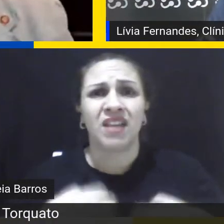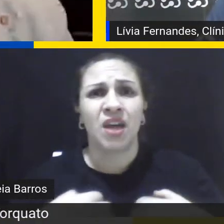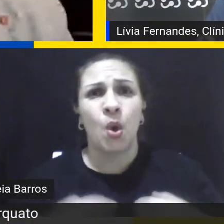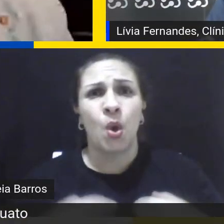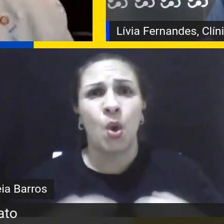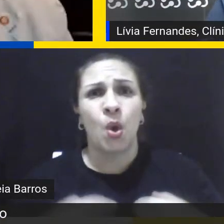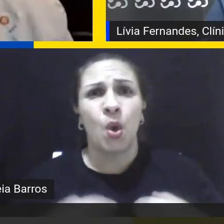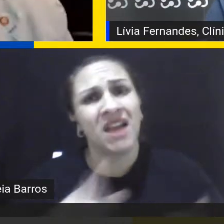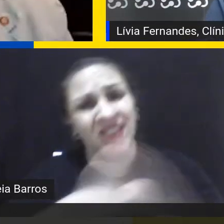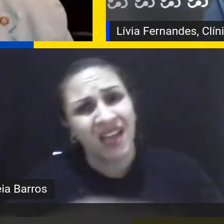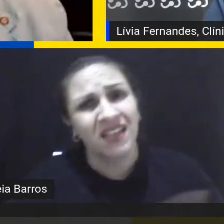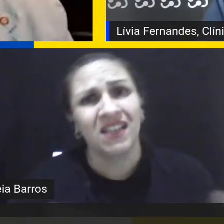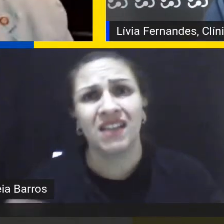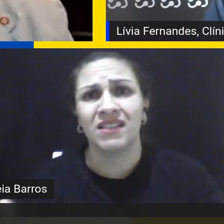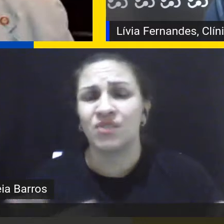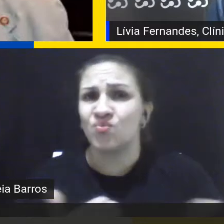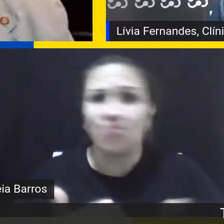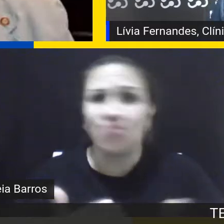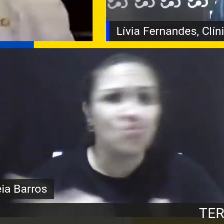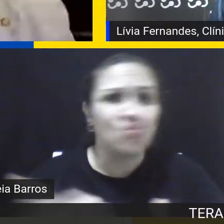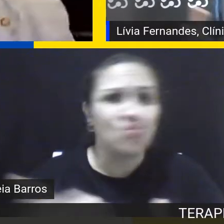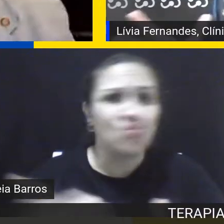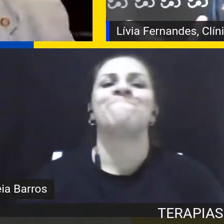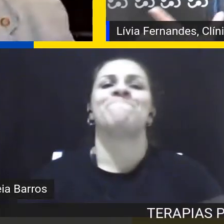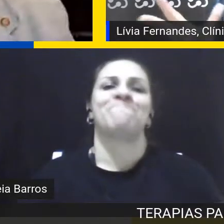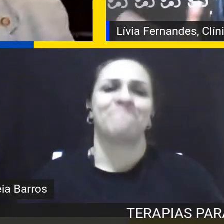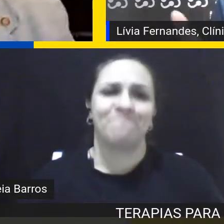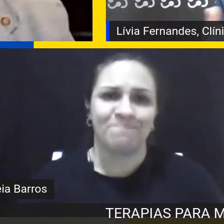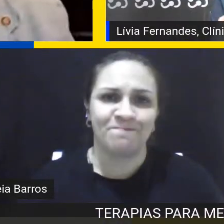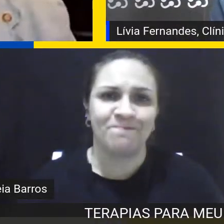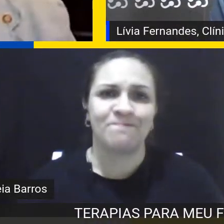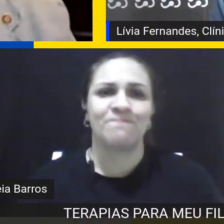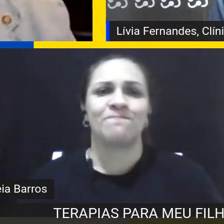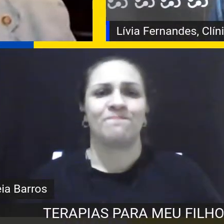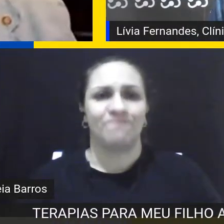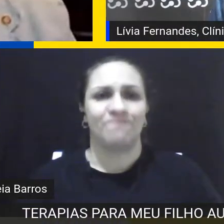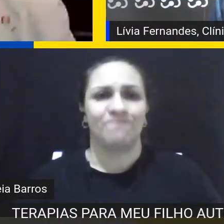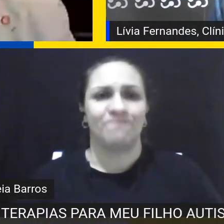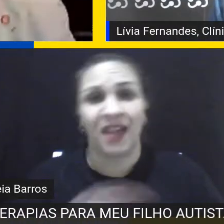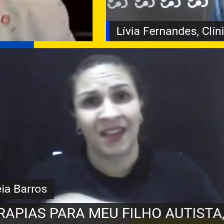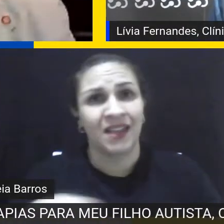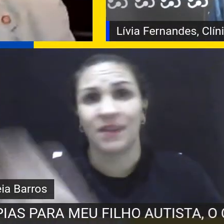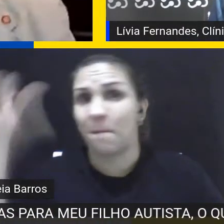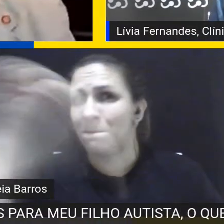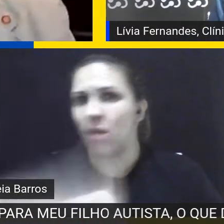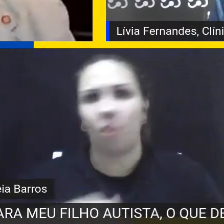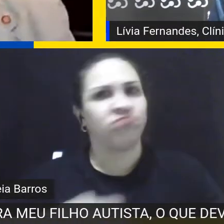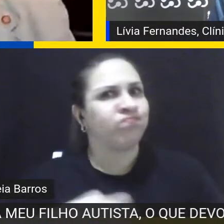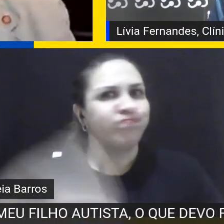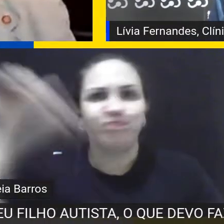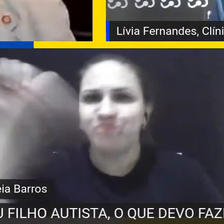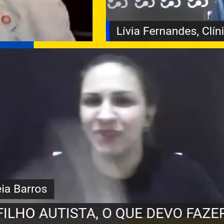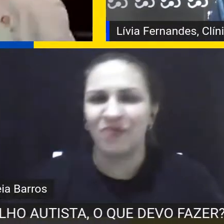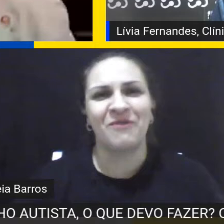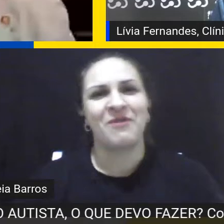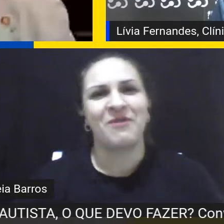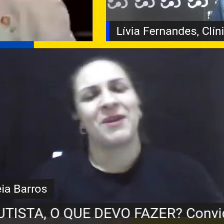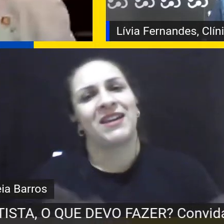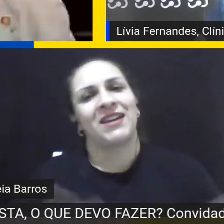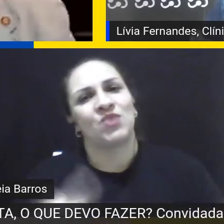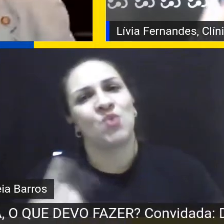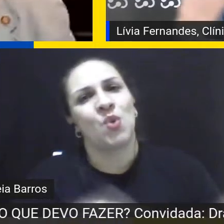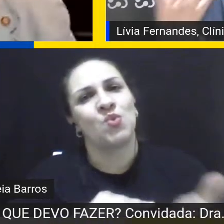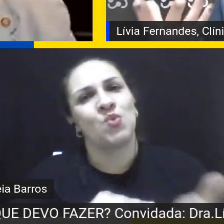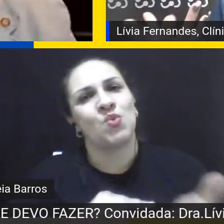maior objetivo... E a criança, ela está também frustrada. Então, o nosso maior objetivo